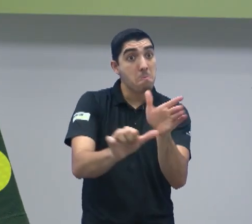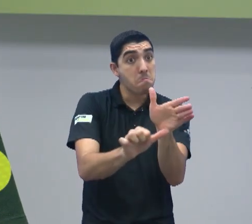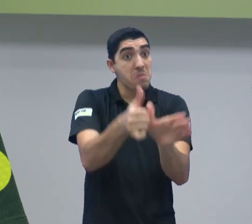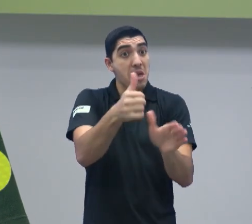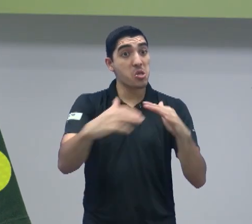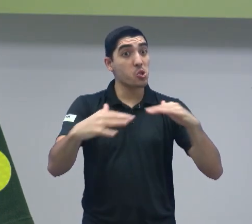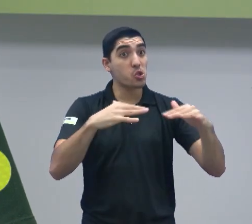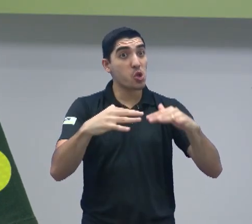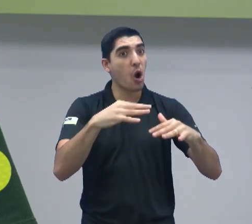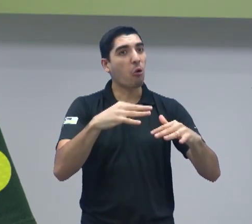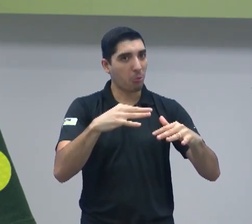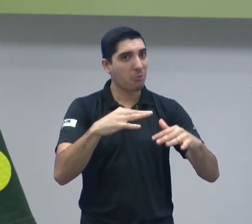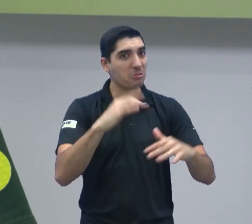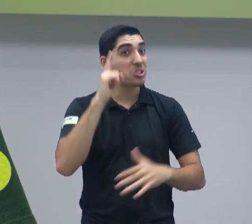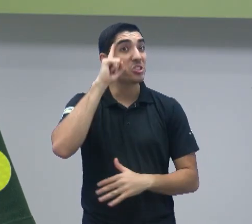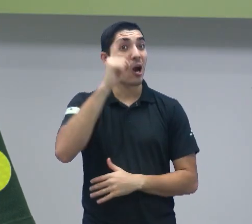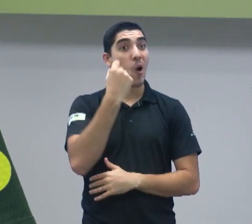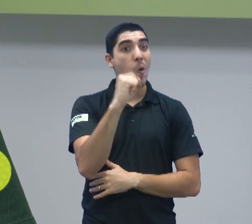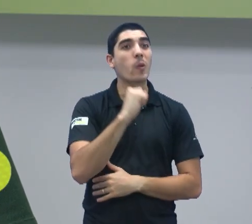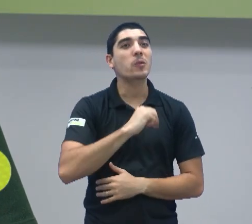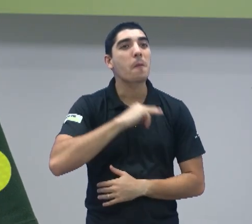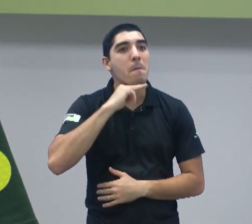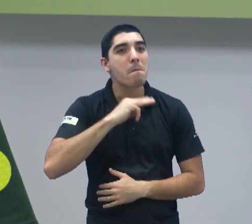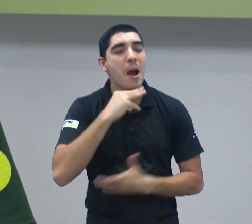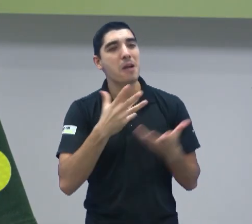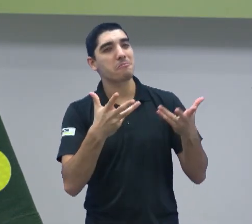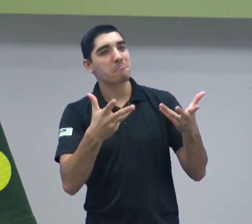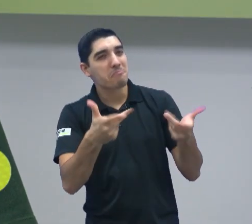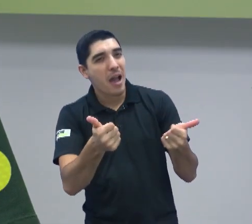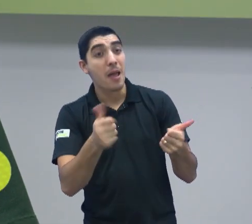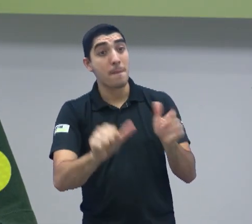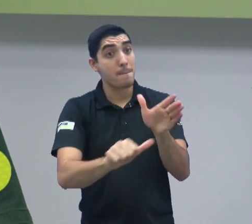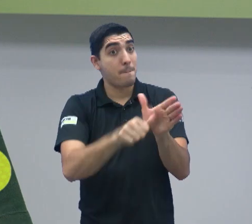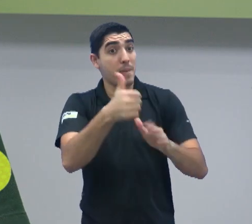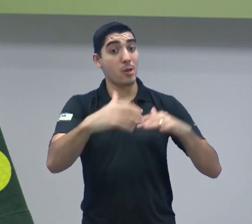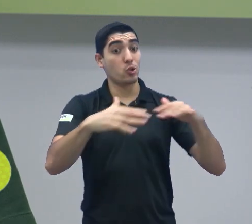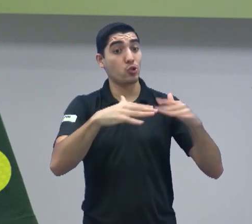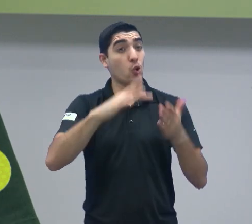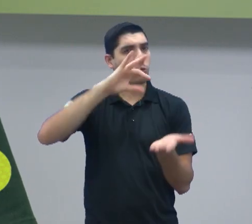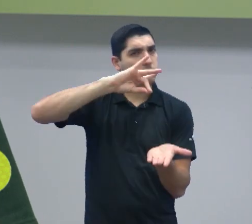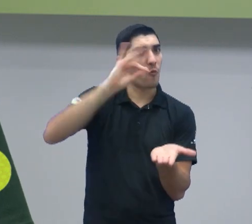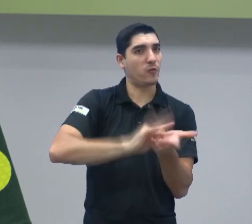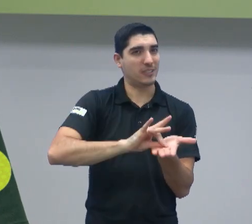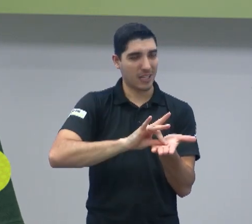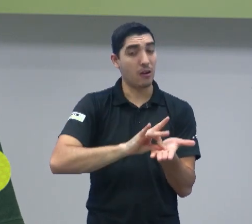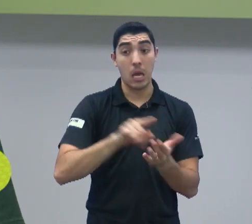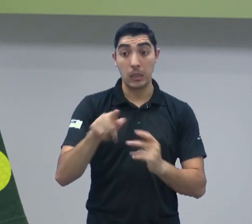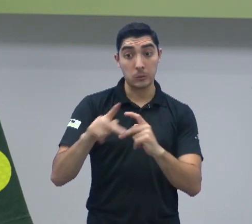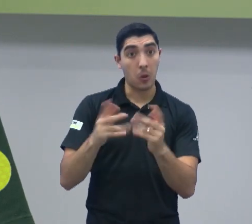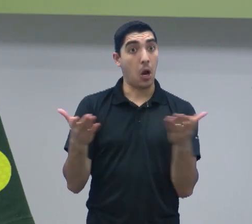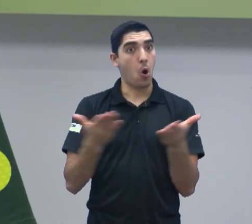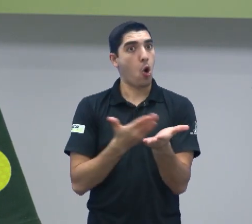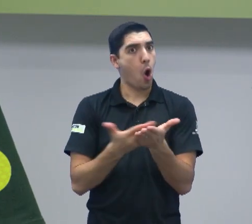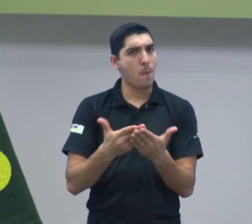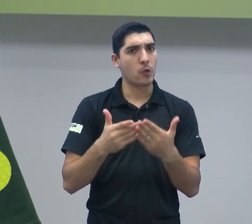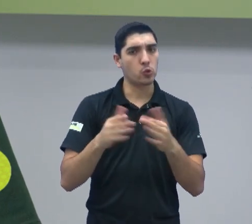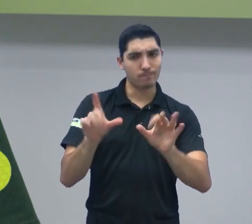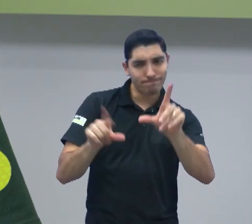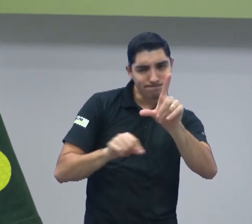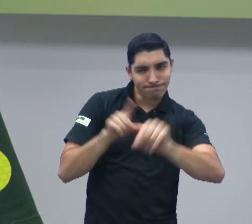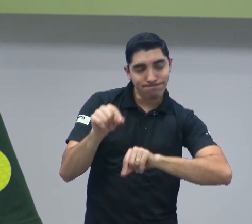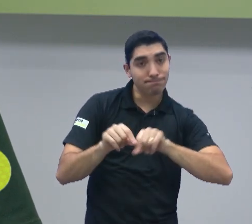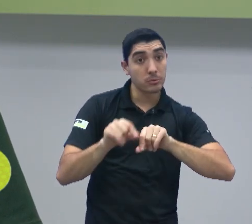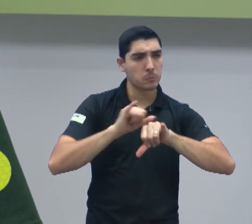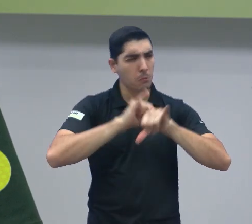equipe realizar esse primeiro jogo oficial da Liga. São José que está se reestruturando, começando a anunciar jogadoras, um tempinho aí